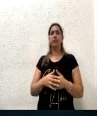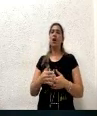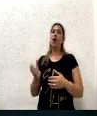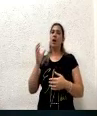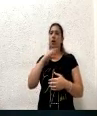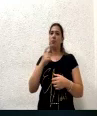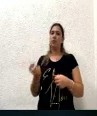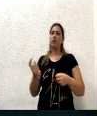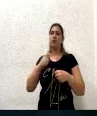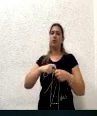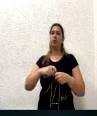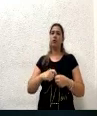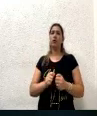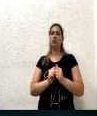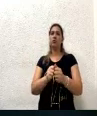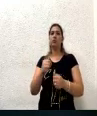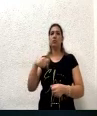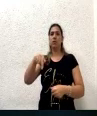gente,